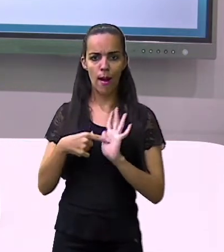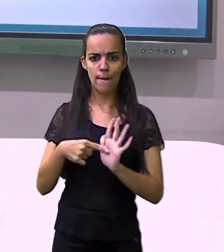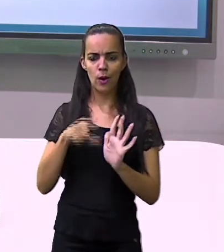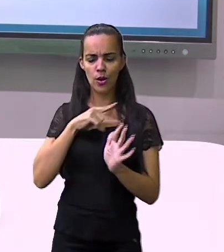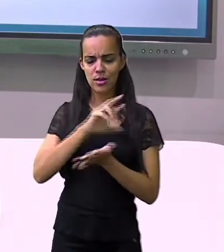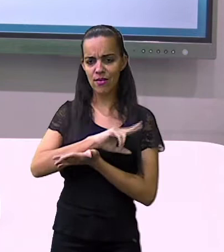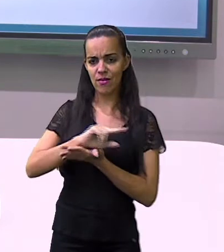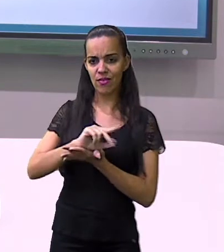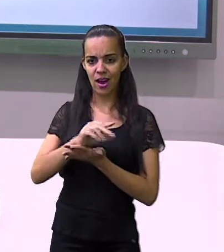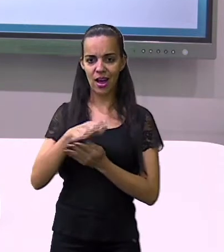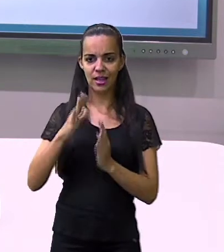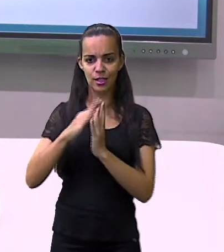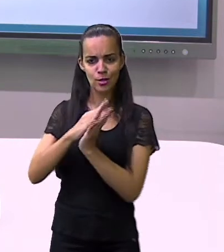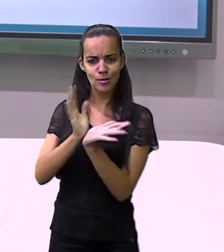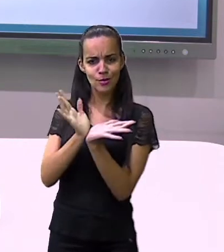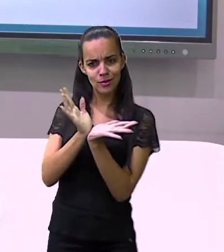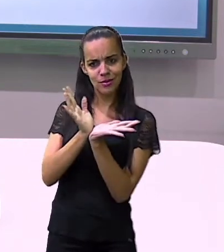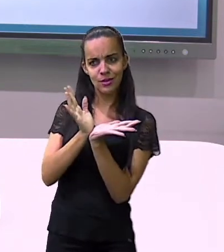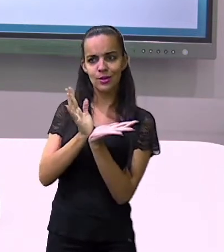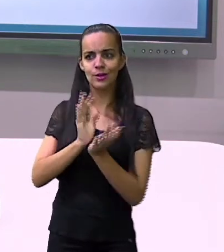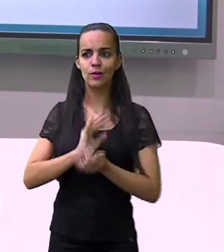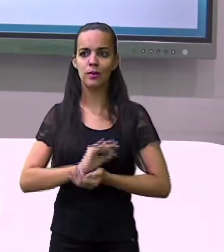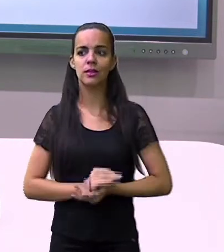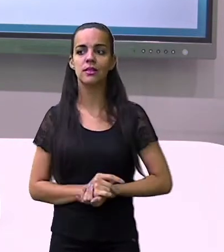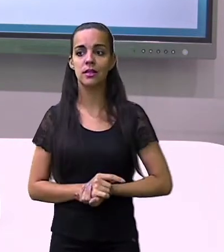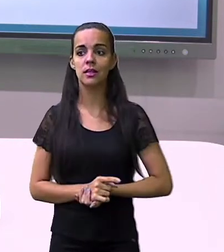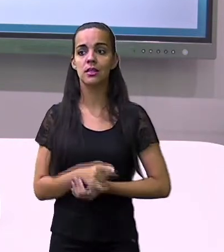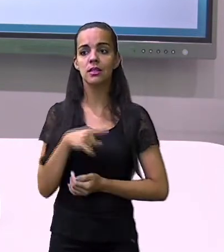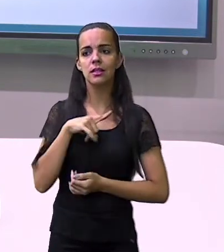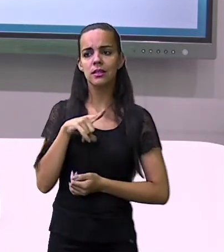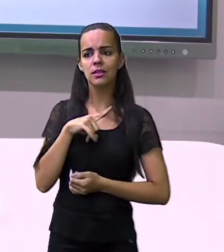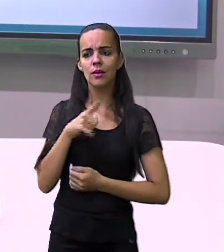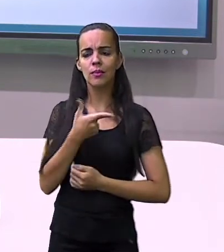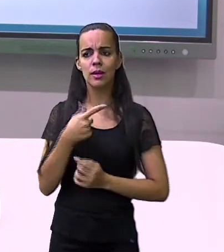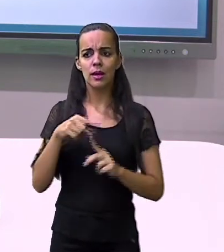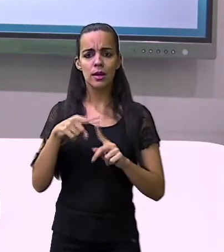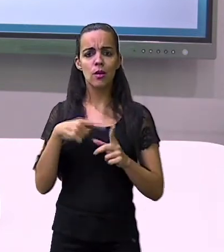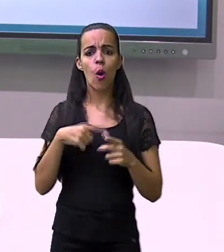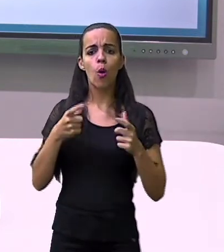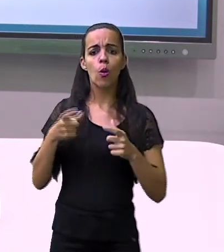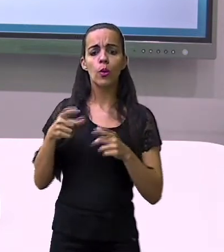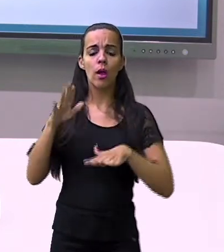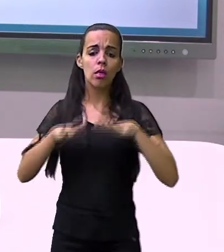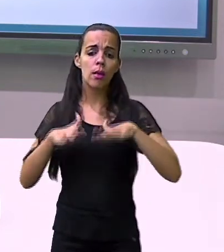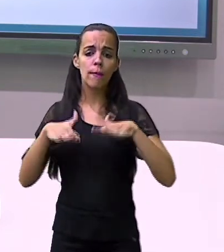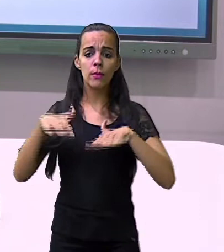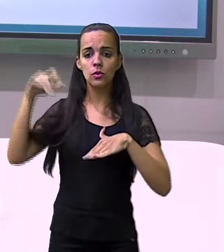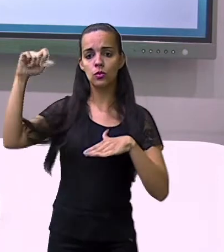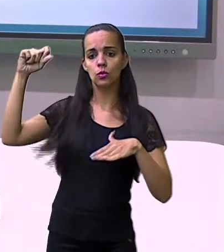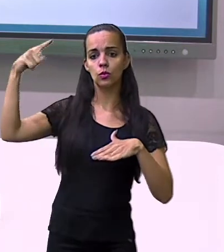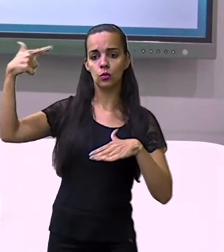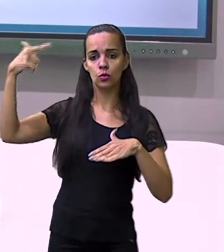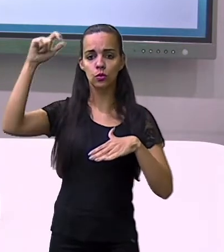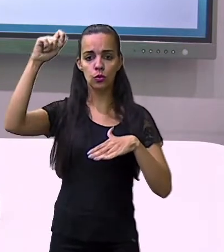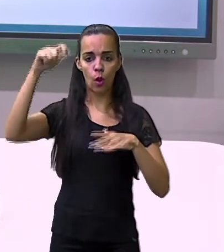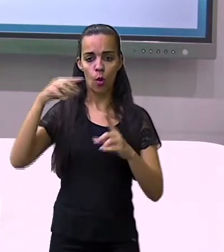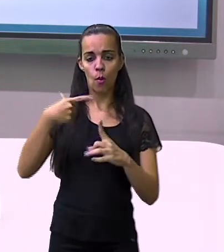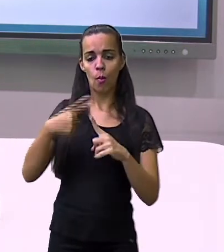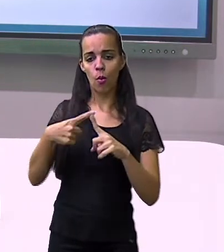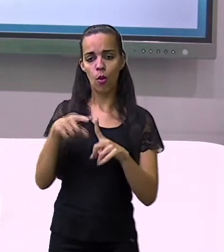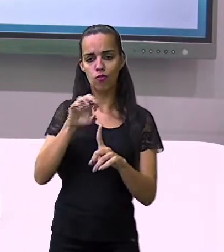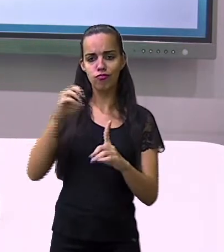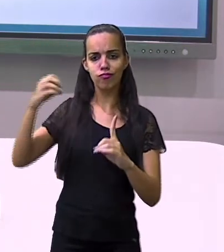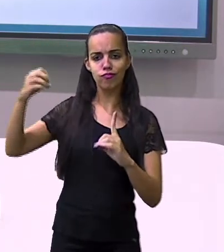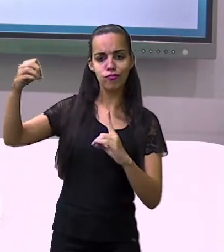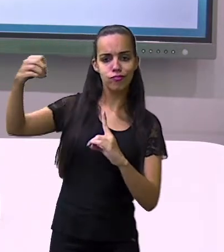rapidamente. Depende aí a sombra, da posição da sombra, a iluminação, que aqui no caso é uma